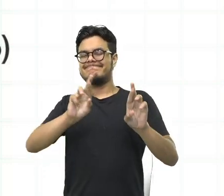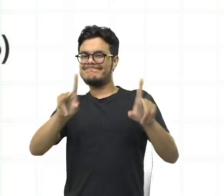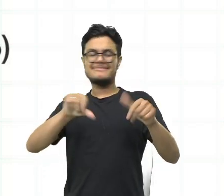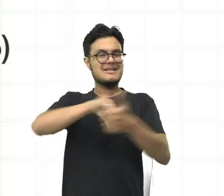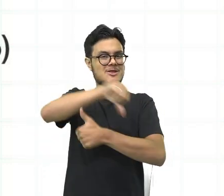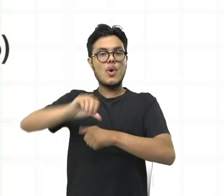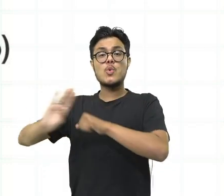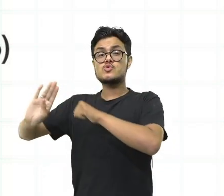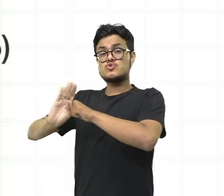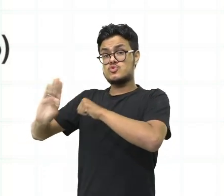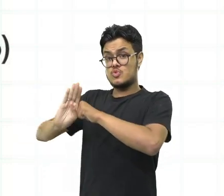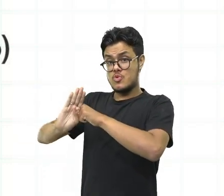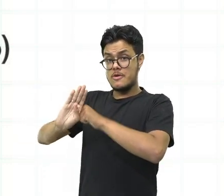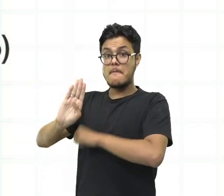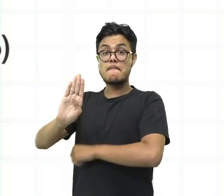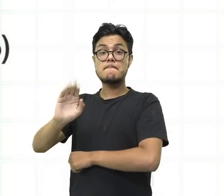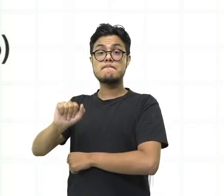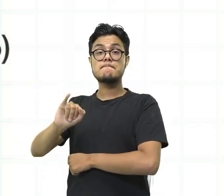quê?